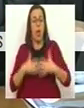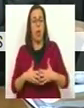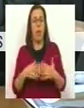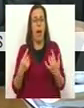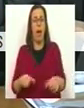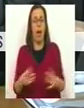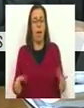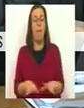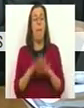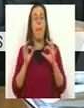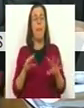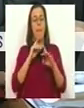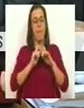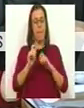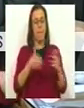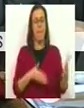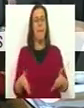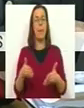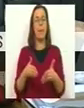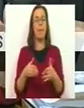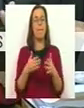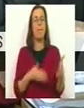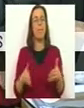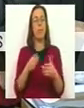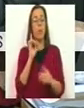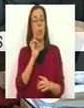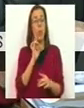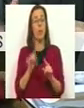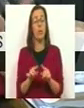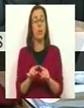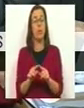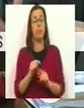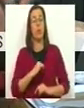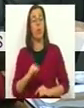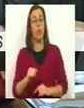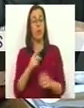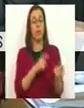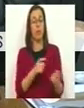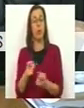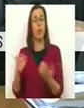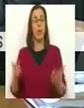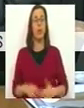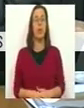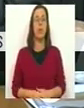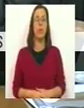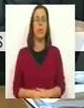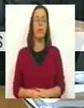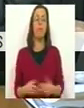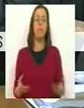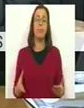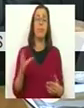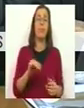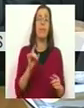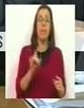dúvidas, bem como a definição da estratégia, uma estratégia útil contra o terrorismo.